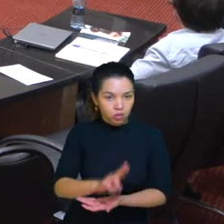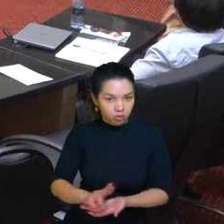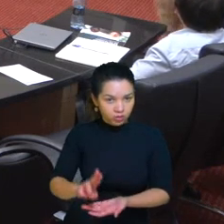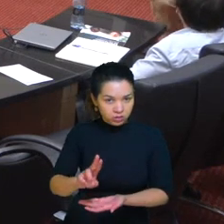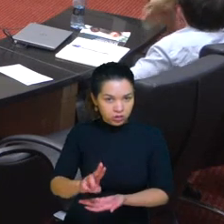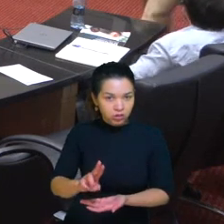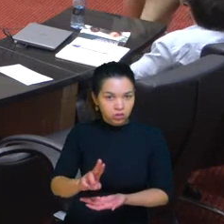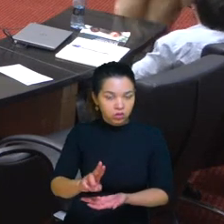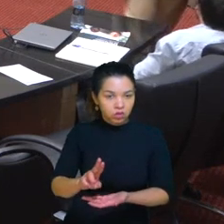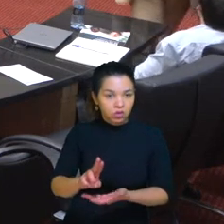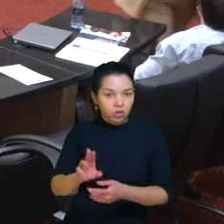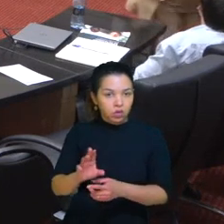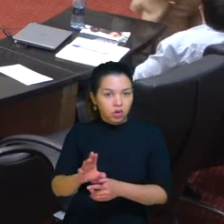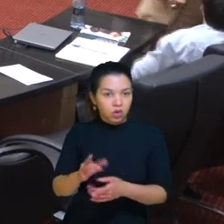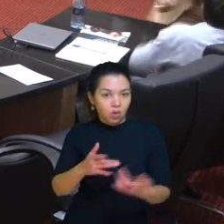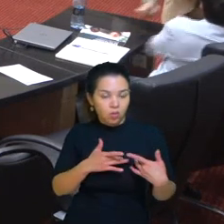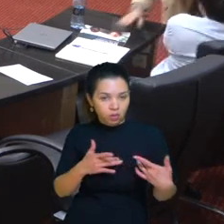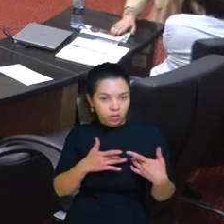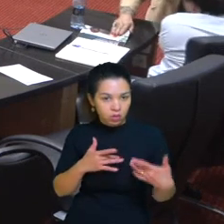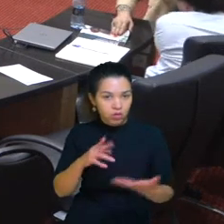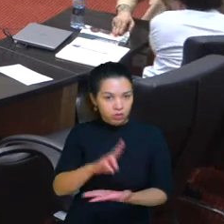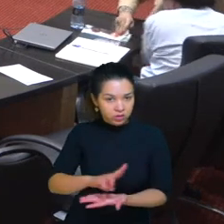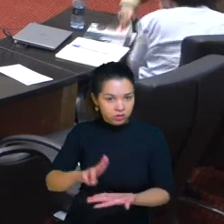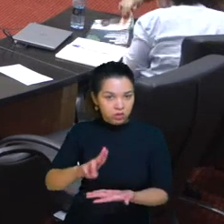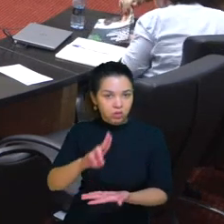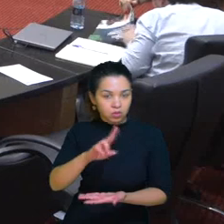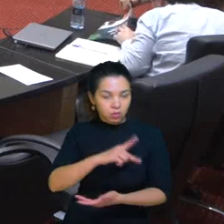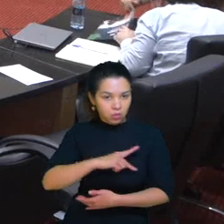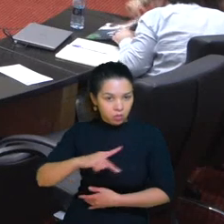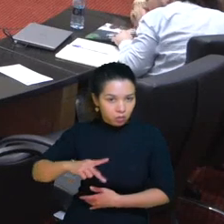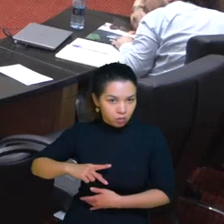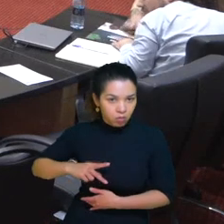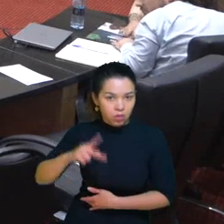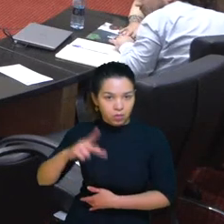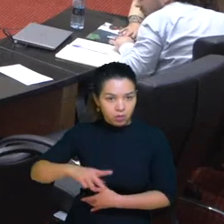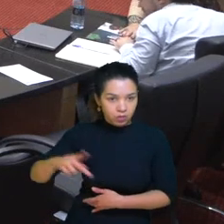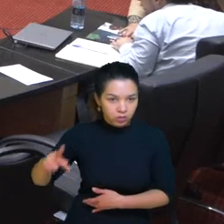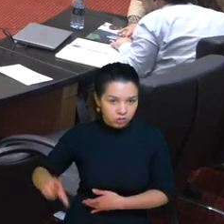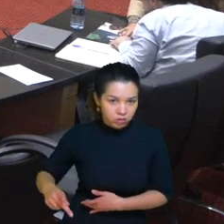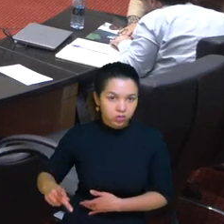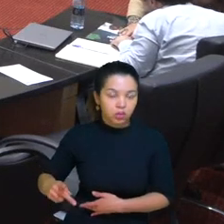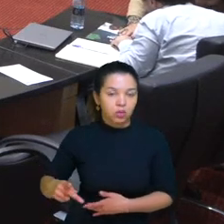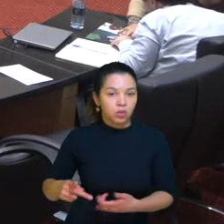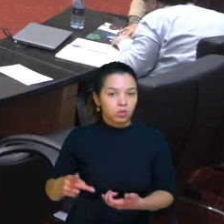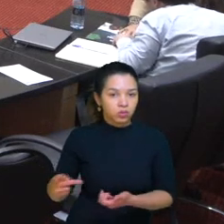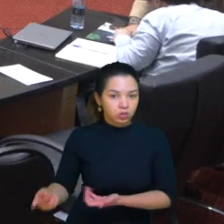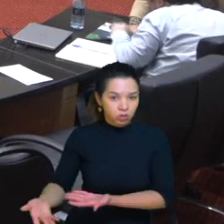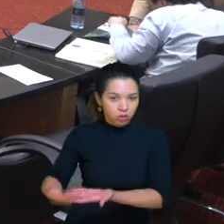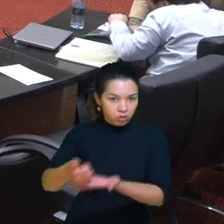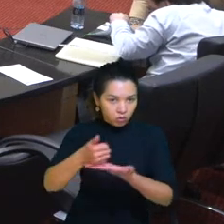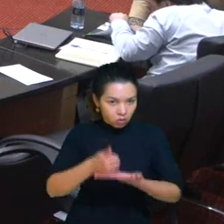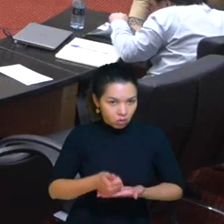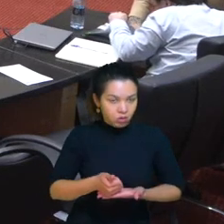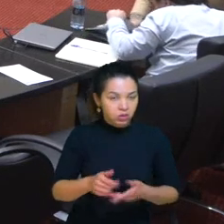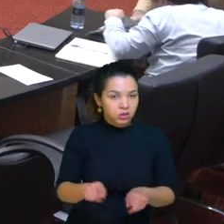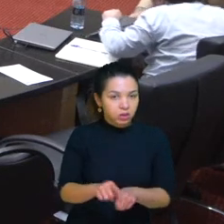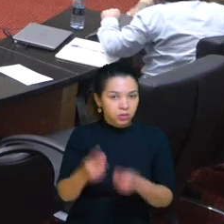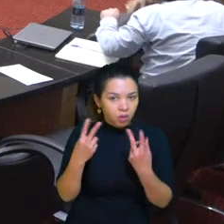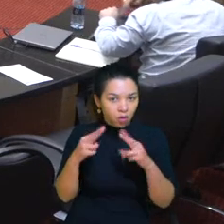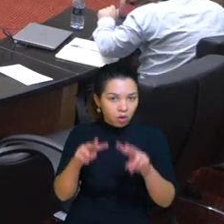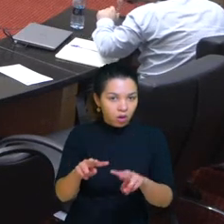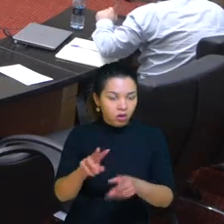comunitárias de uma universidade pública que o professor Derlan trouxe e do Olhar do Conselho